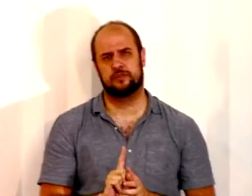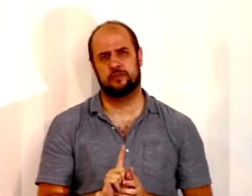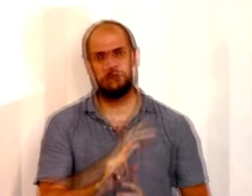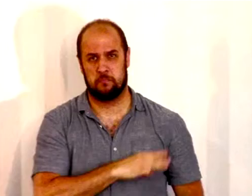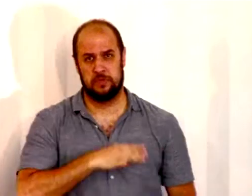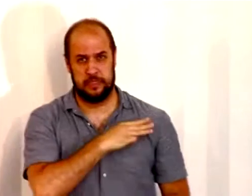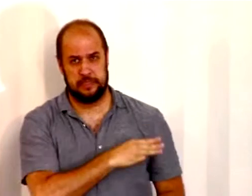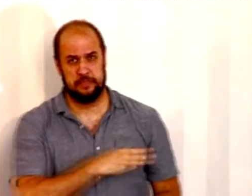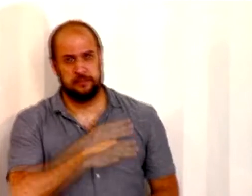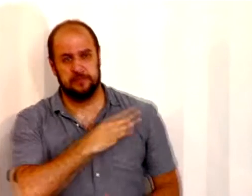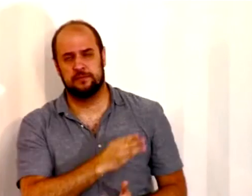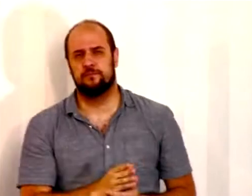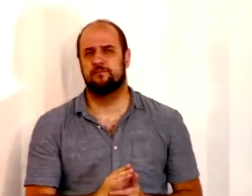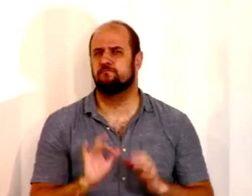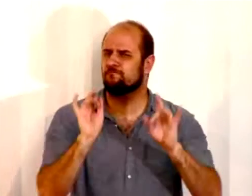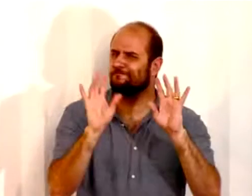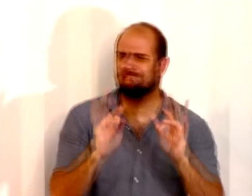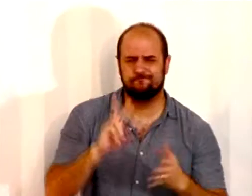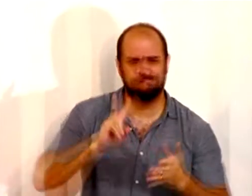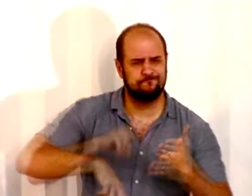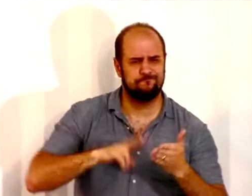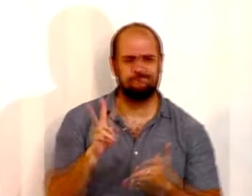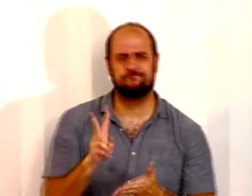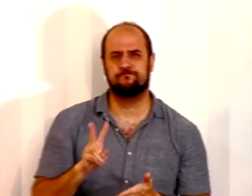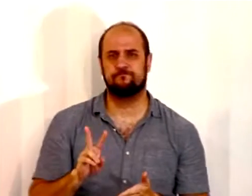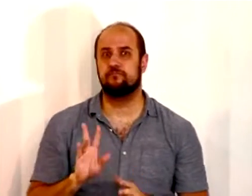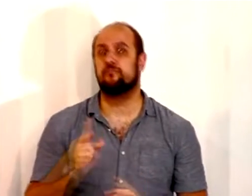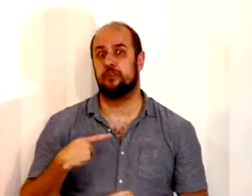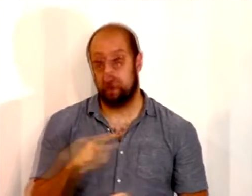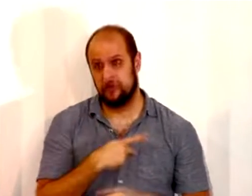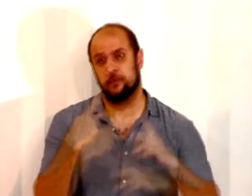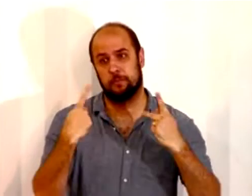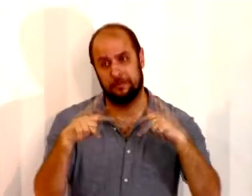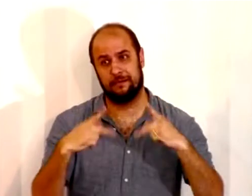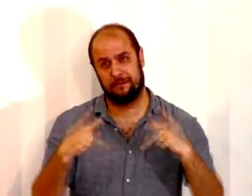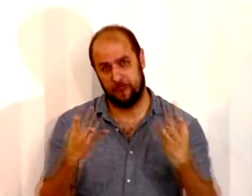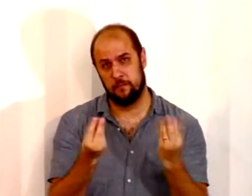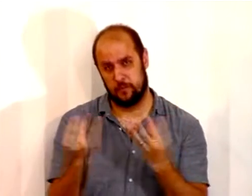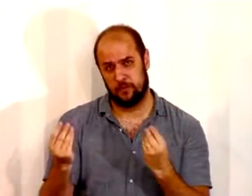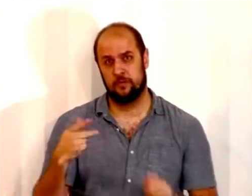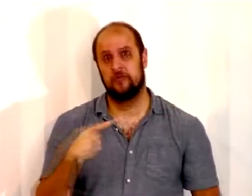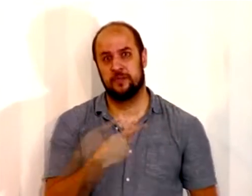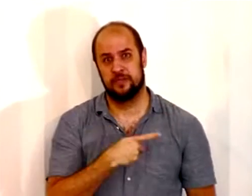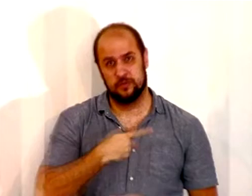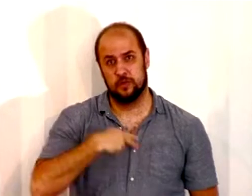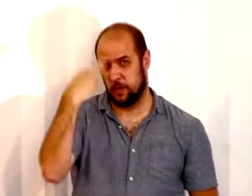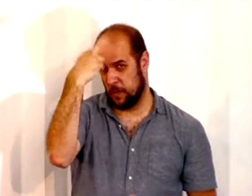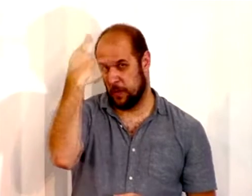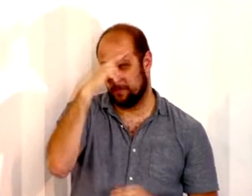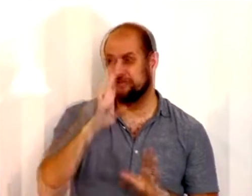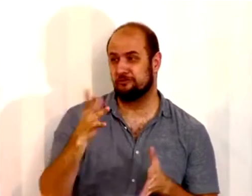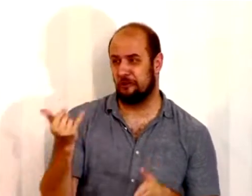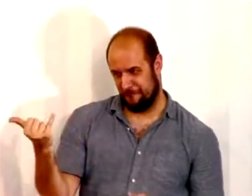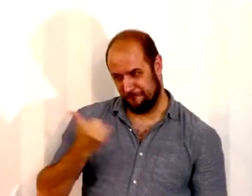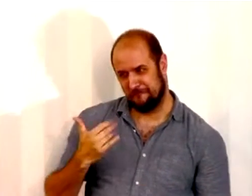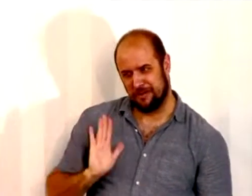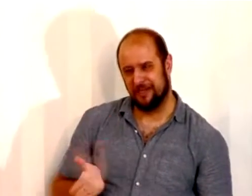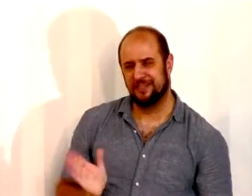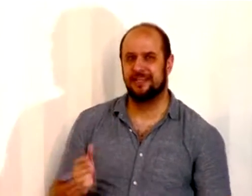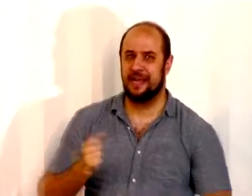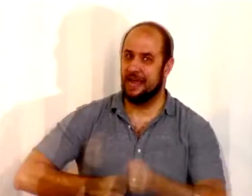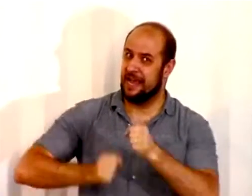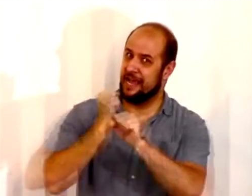especial, e é quase que impossível um dos pastores não pregar nesse texto. O reverendo Robert já estava compartilhando comigo que